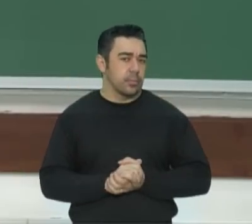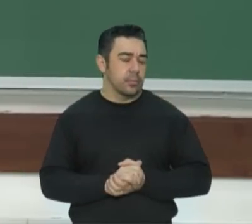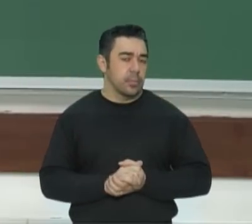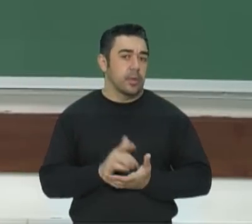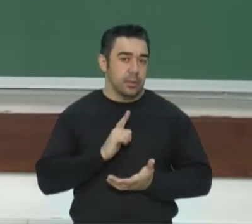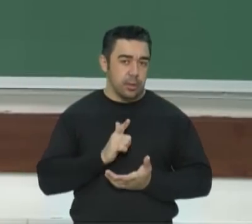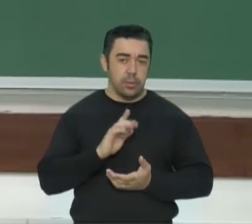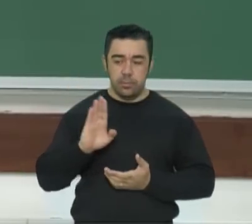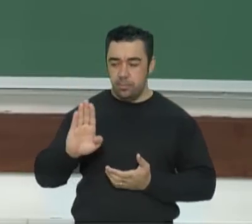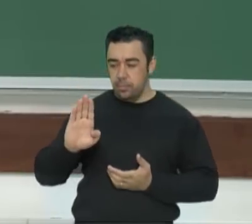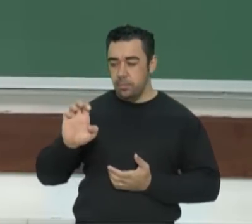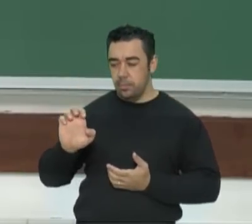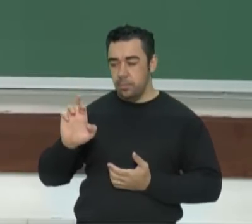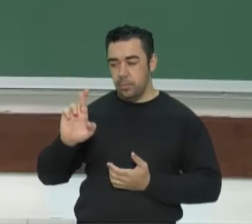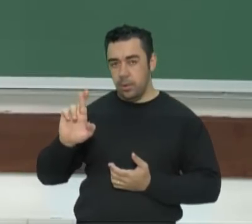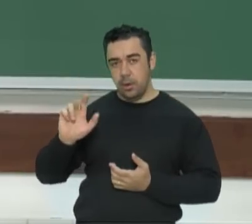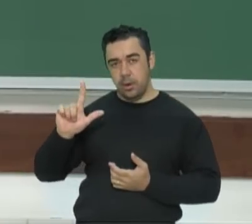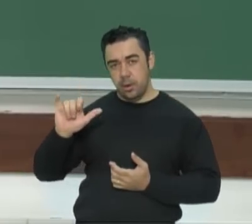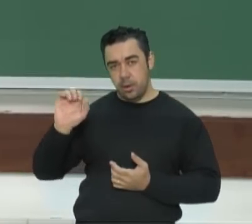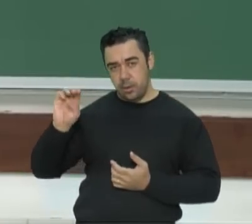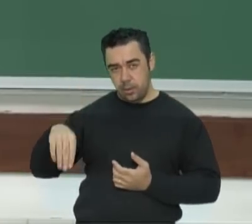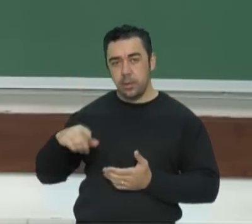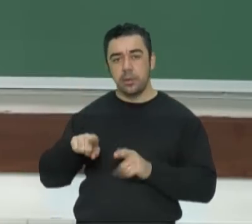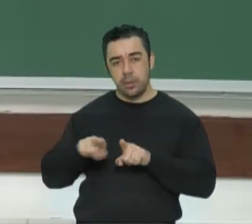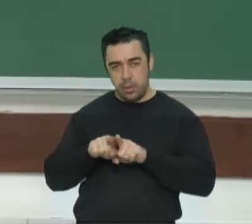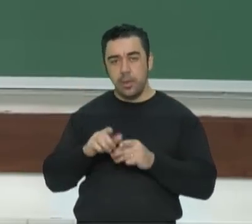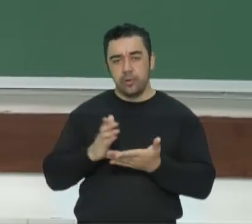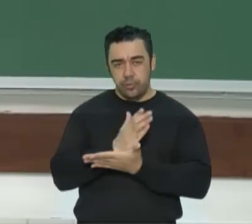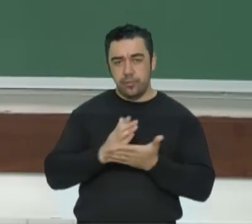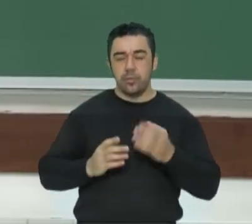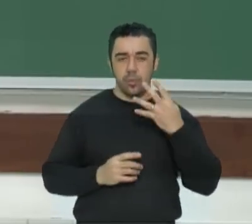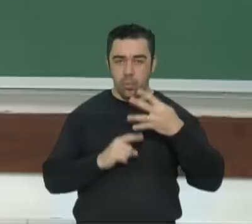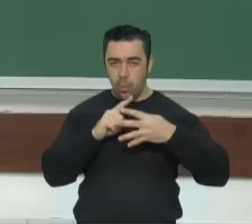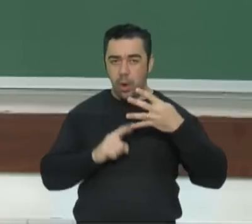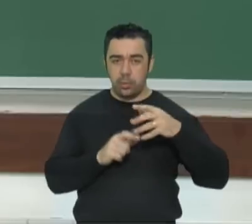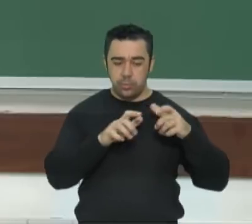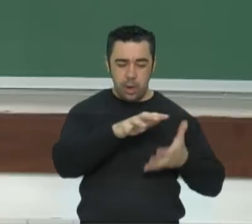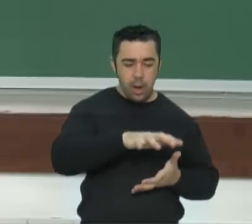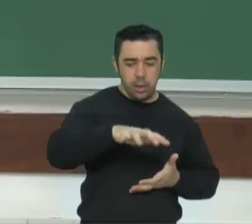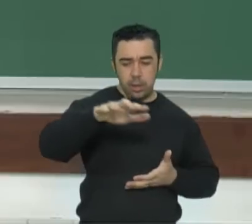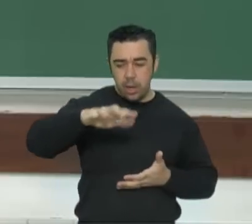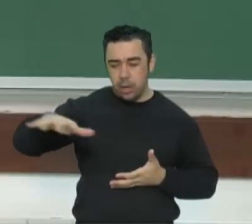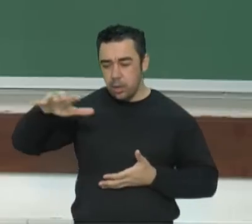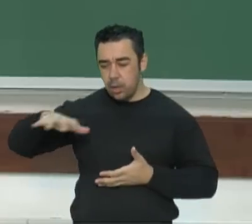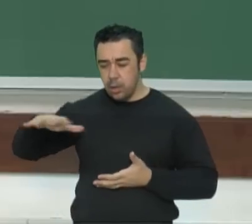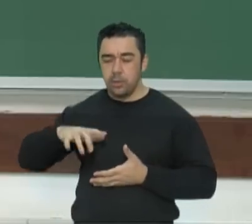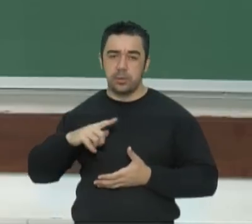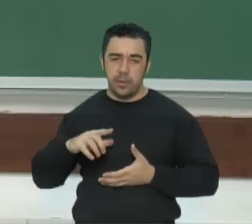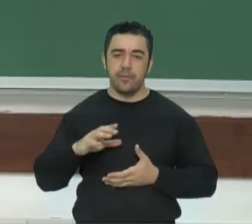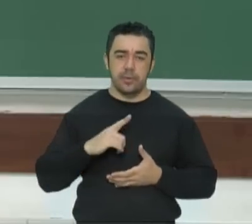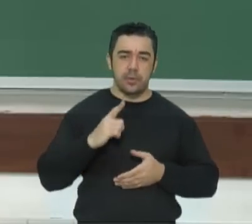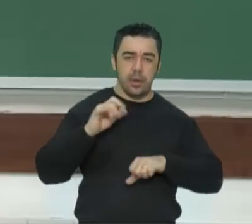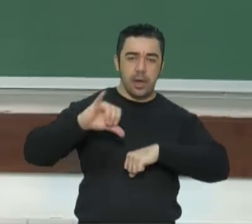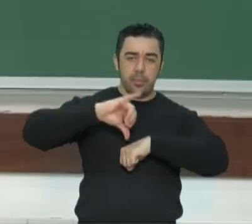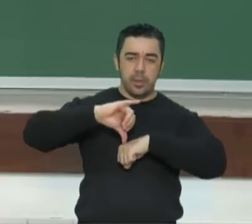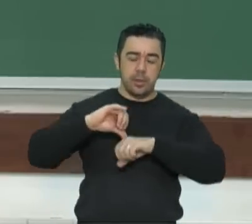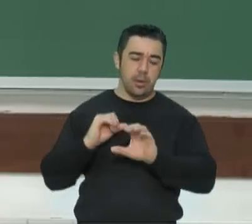Berlim também foi dividido em 4 áreas de ocupação e depois virou Berlim Oriental e